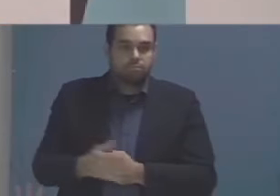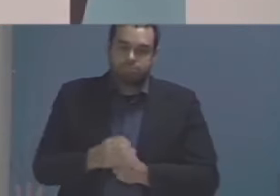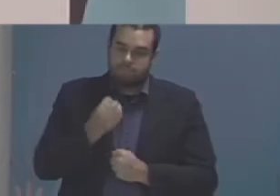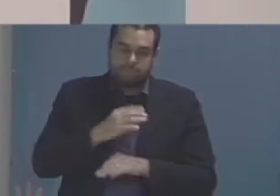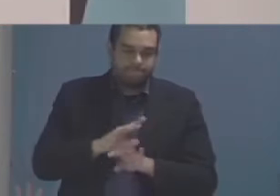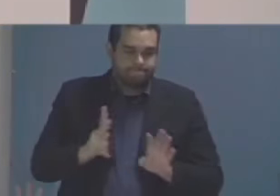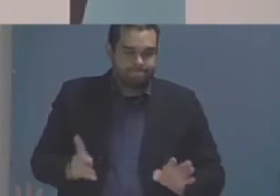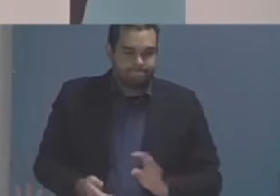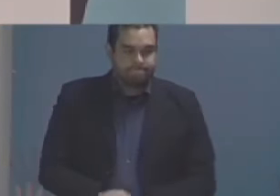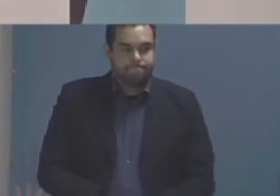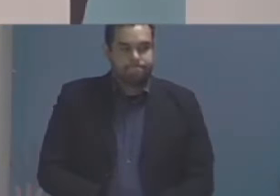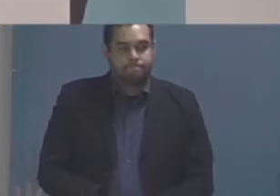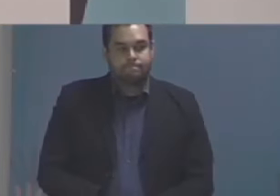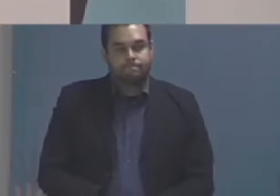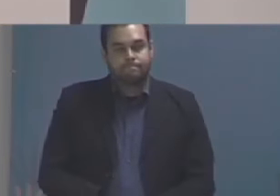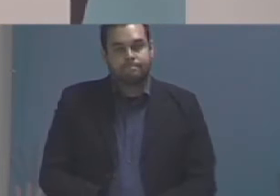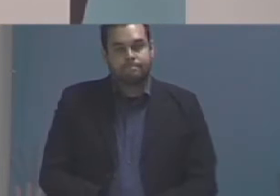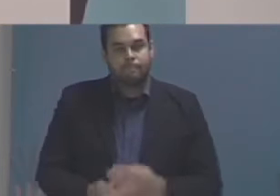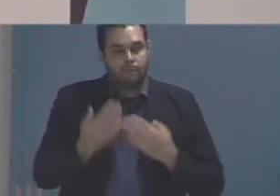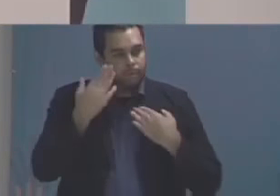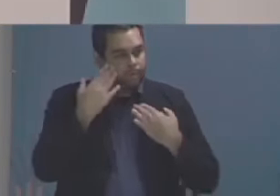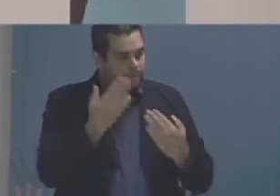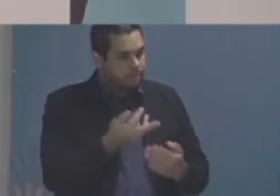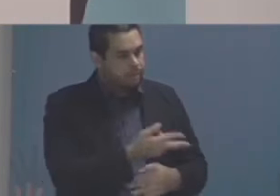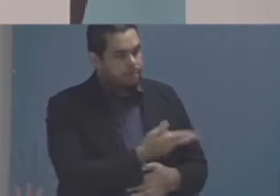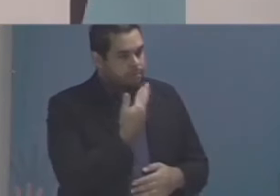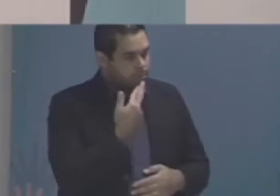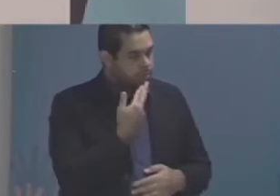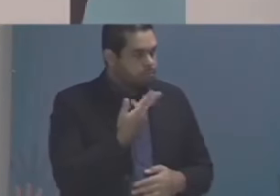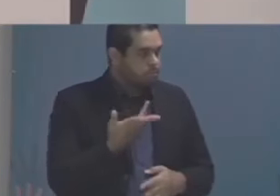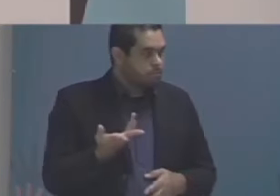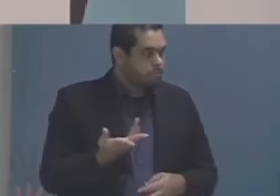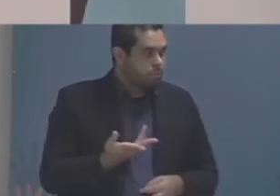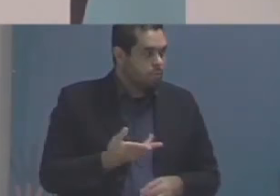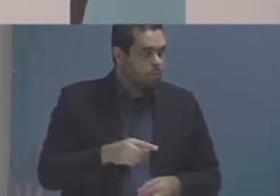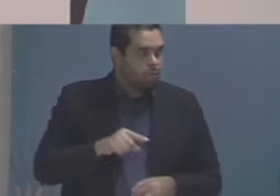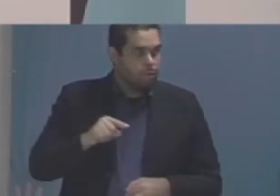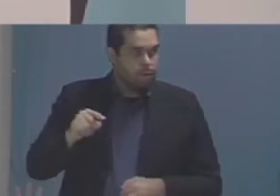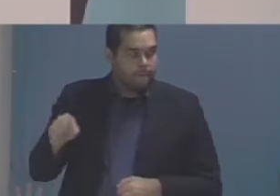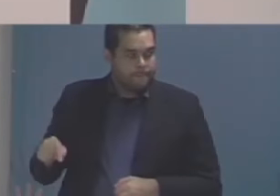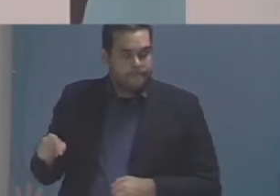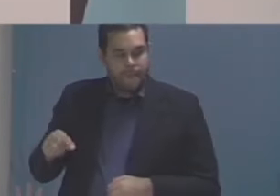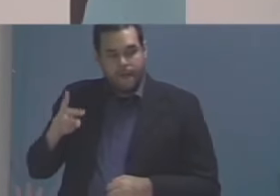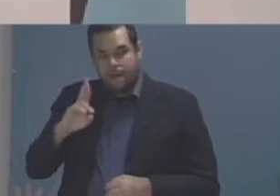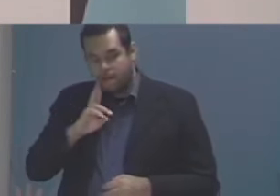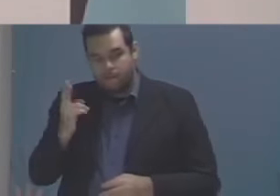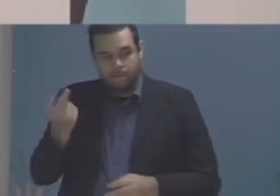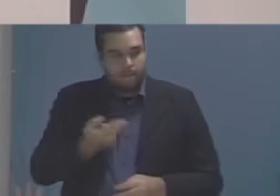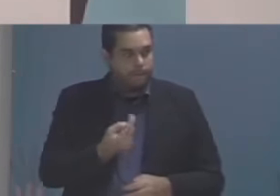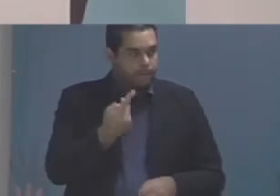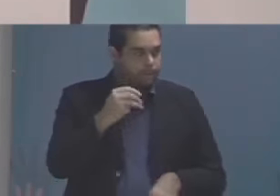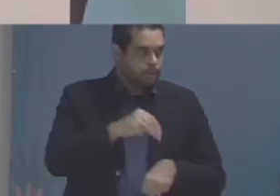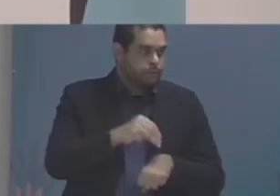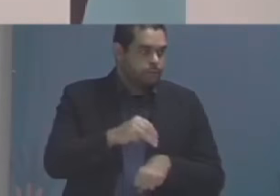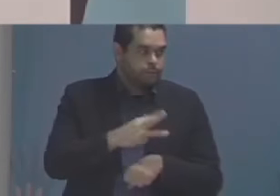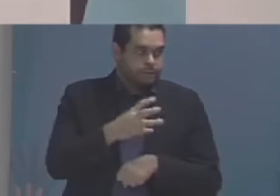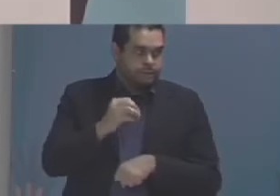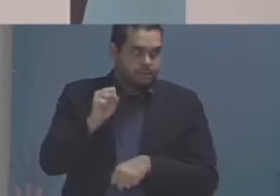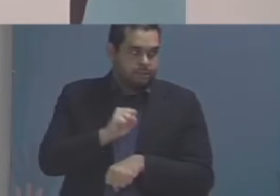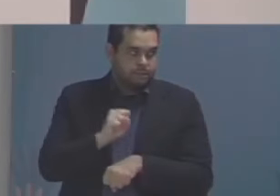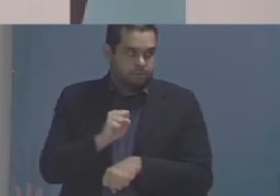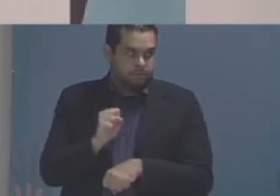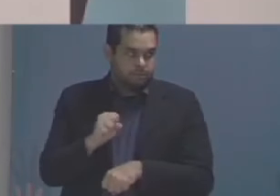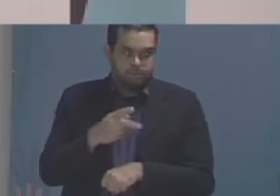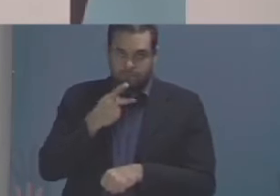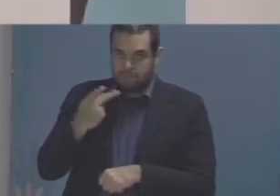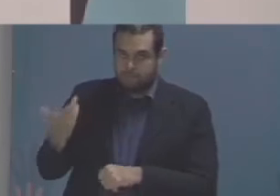bom, tá bom. Acabou. Obrigado, candidato, pela resposta. O tempo para a réplica, 1 minuto e 30 segundos,